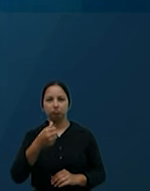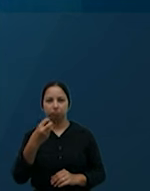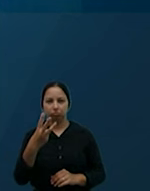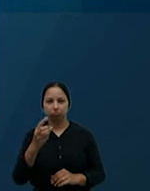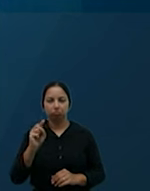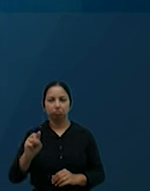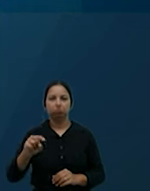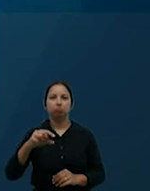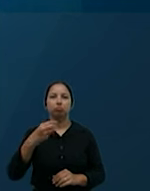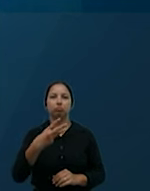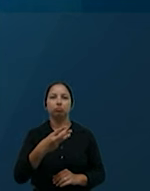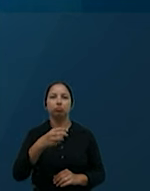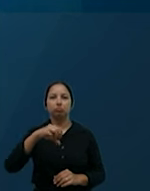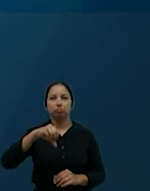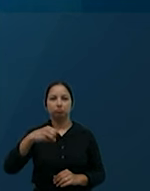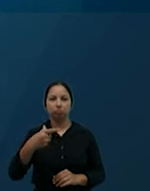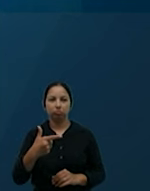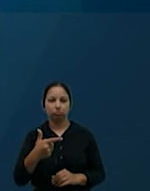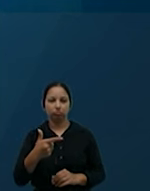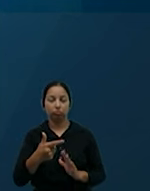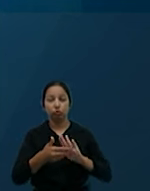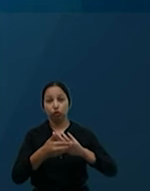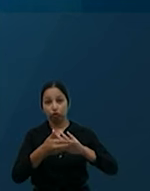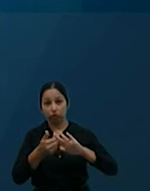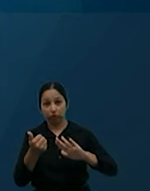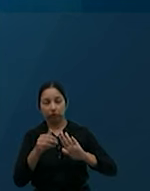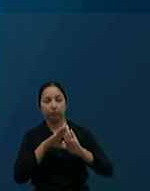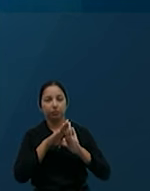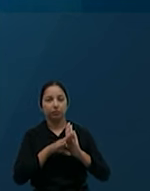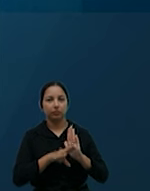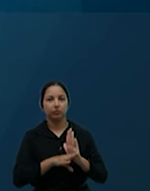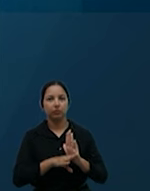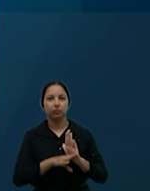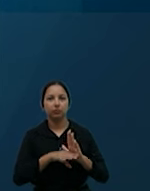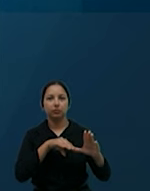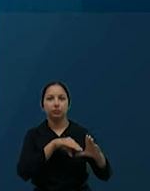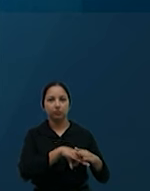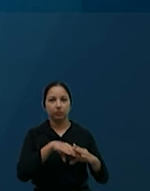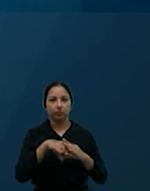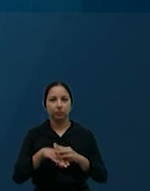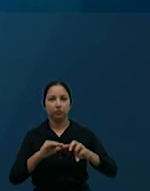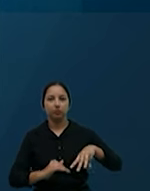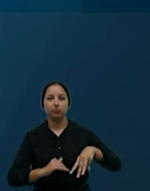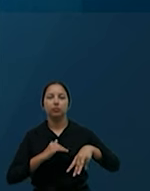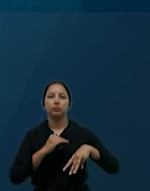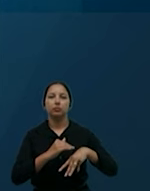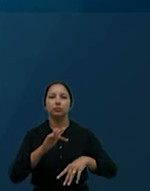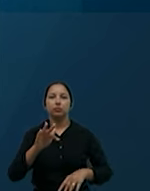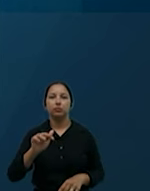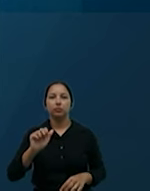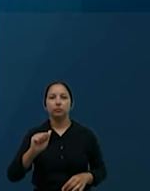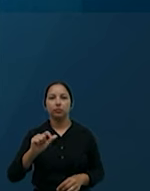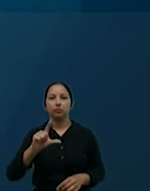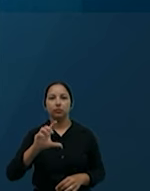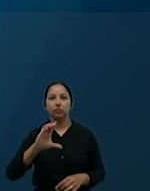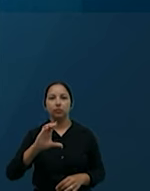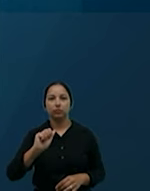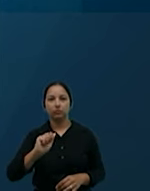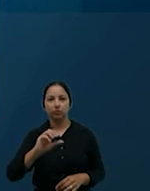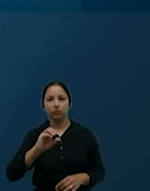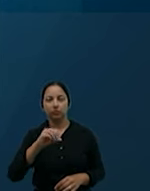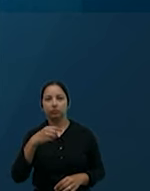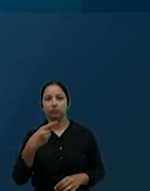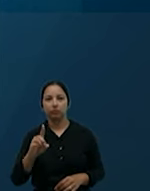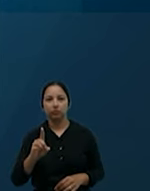1.913.392. Retirado de pauta. Os votos pelo senhor ministro Francisco Falcão, os votos vistos no tema